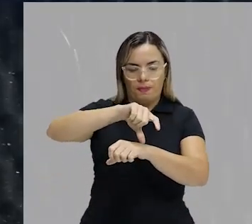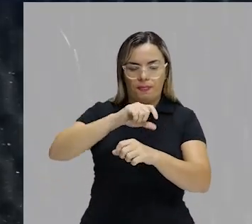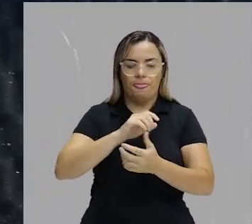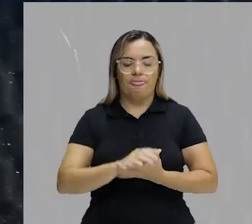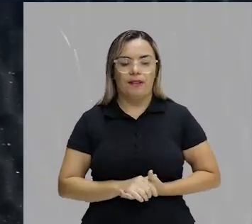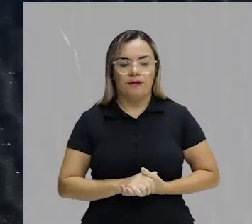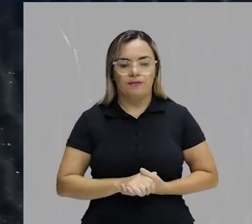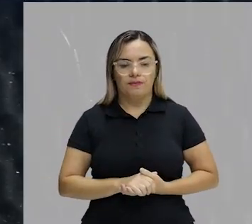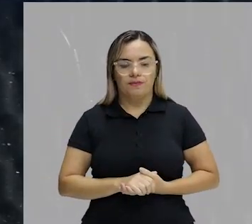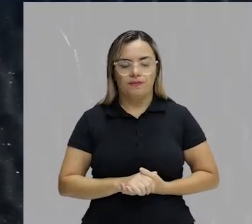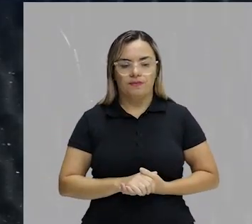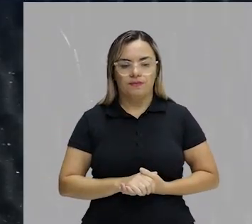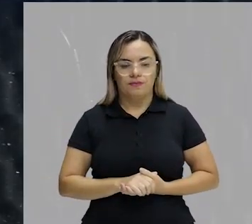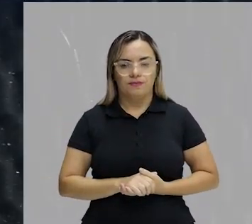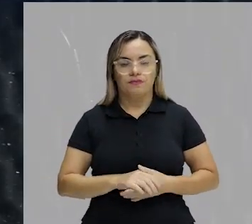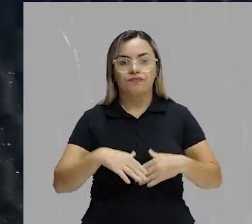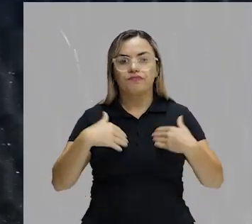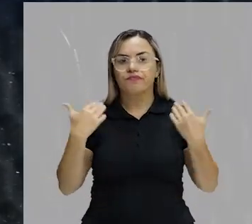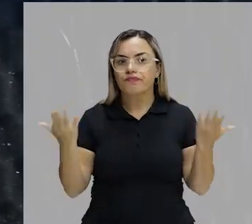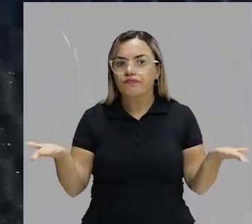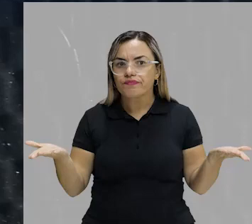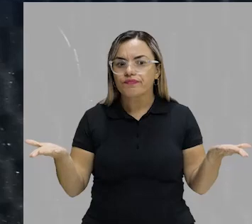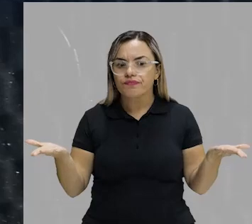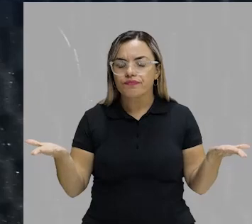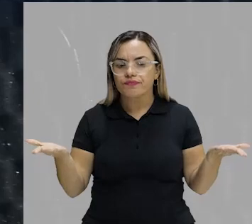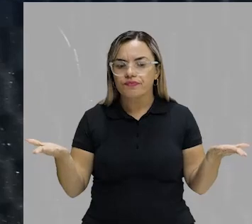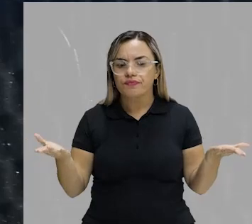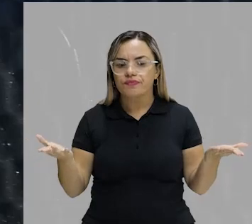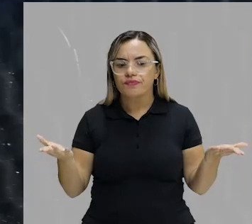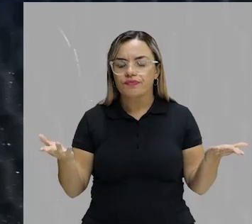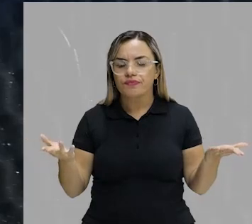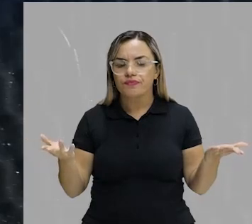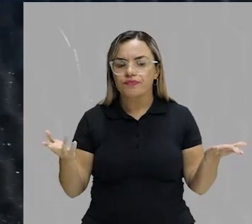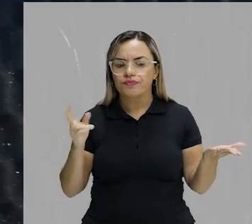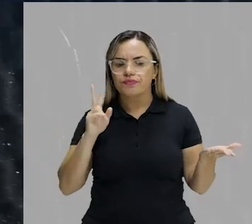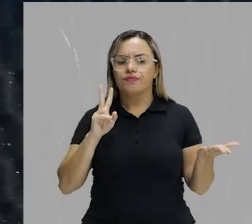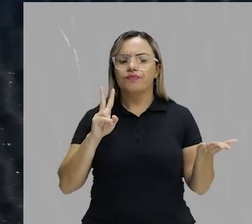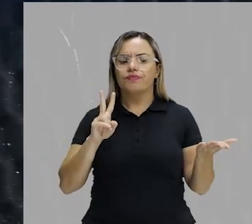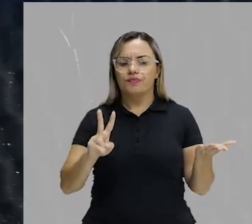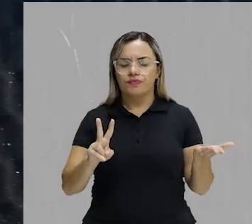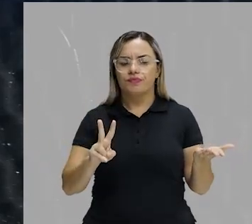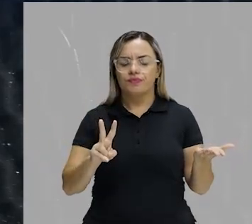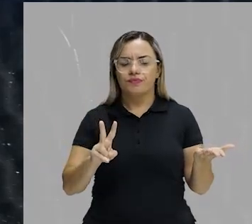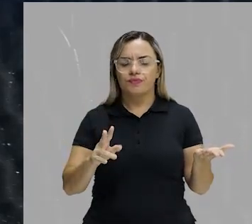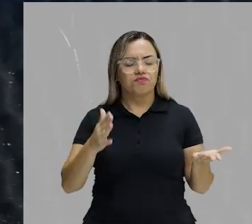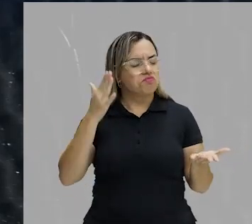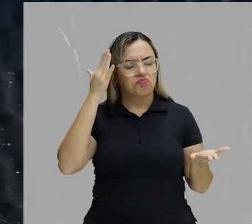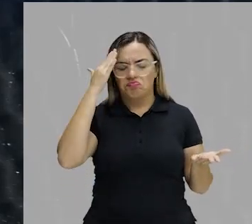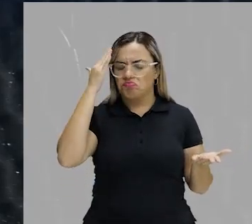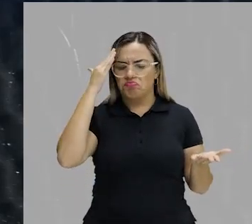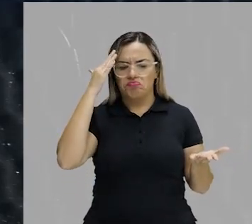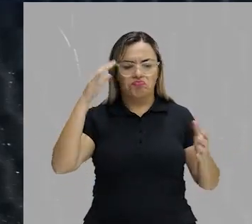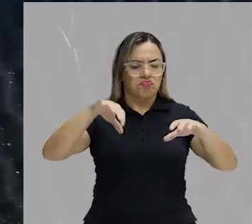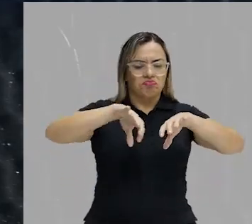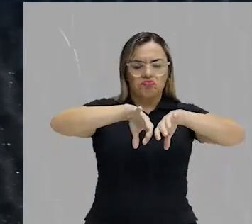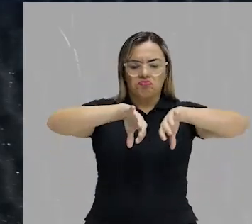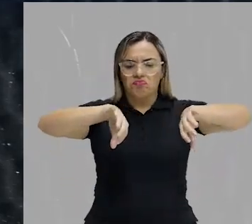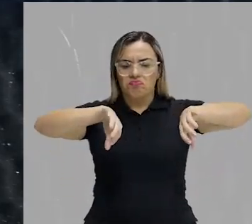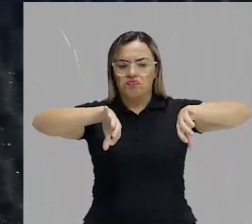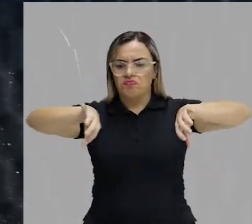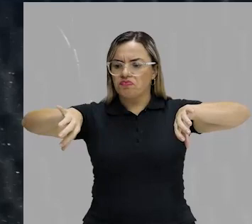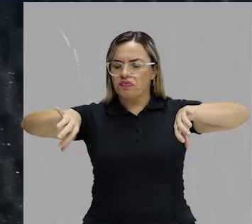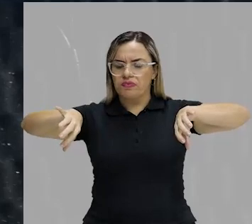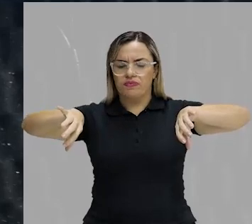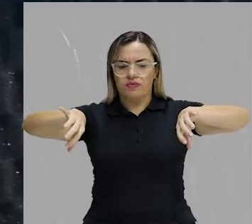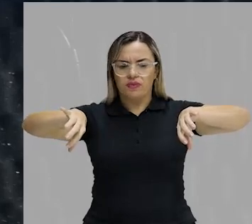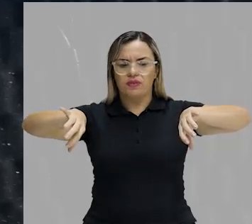tempo. De quê? Observem que não existe um entendimento se eu separar as duas orações. Uma vai precisar